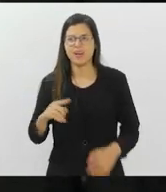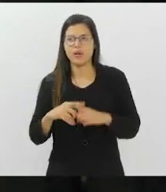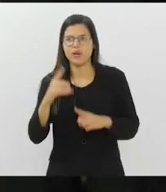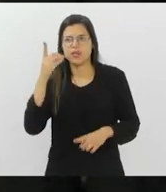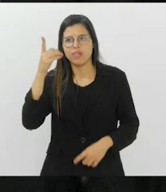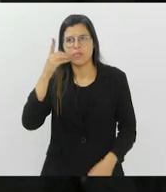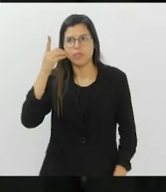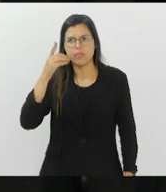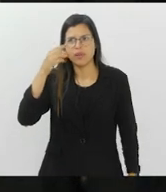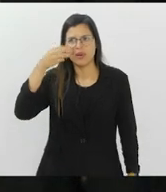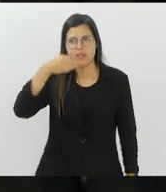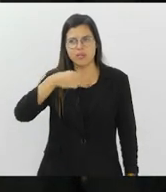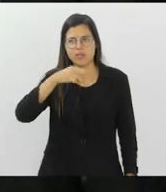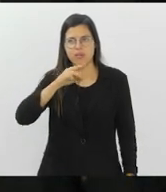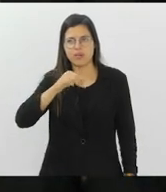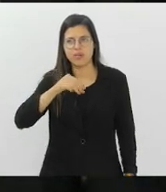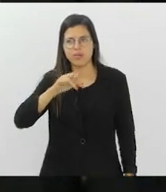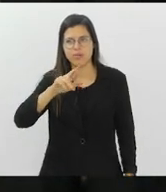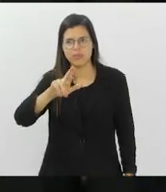sabe que eu sou braba.